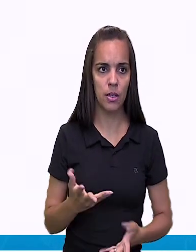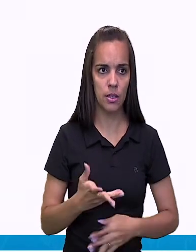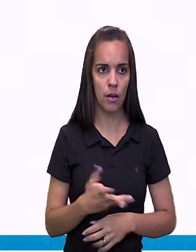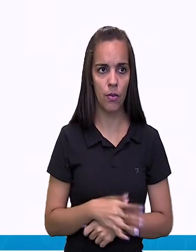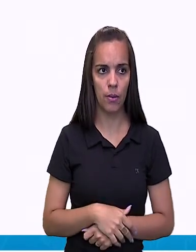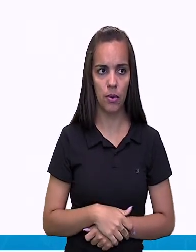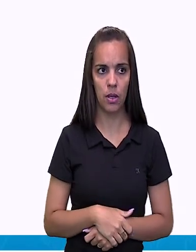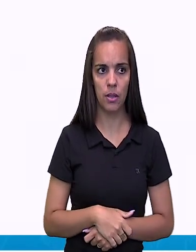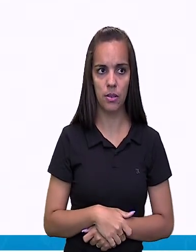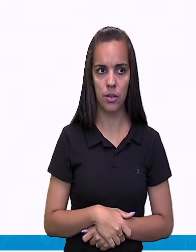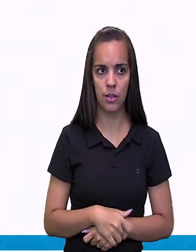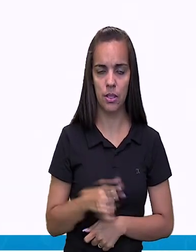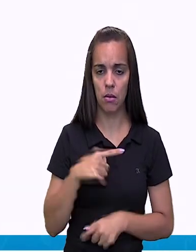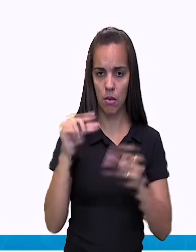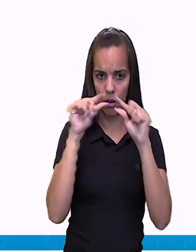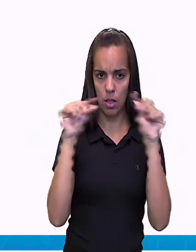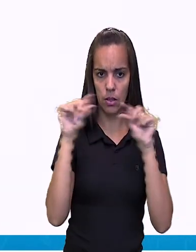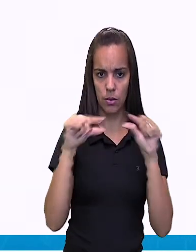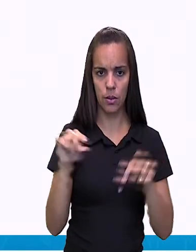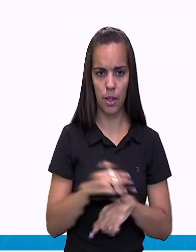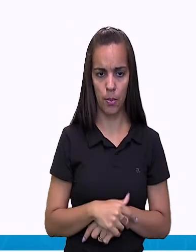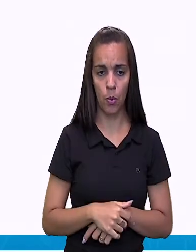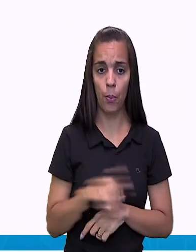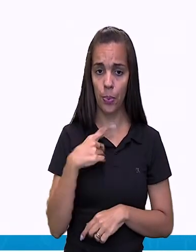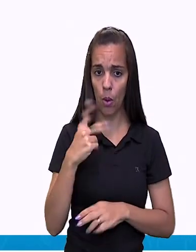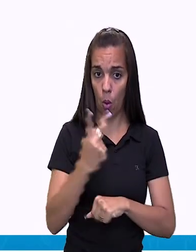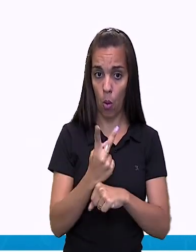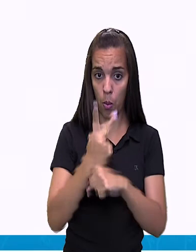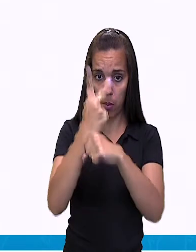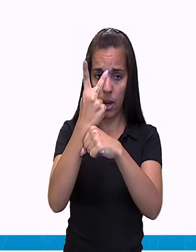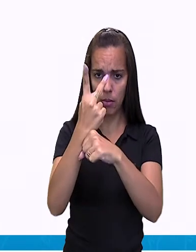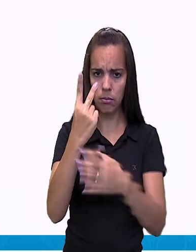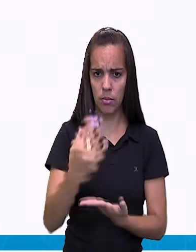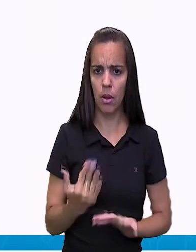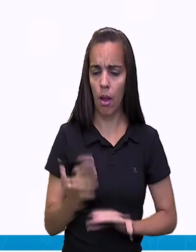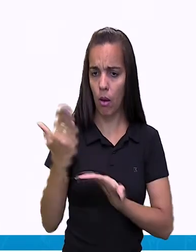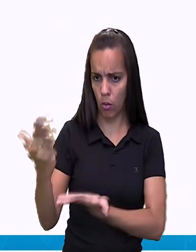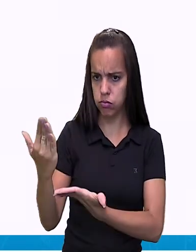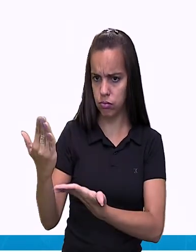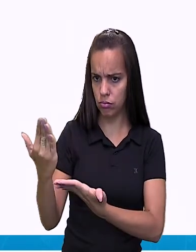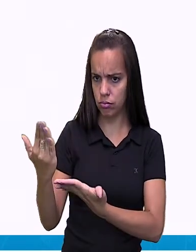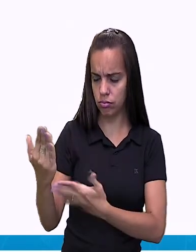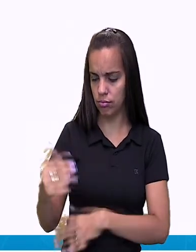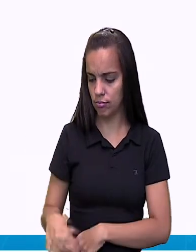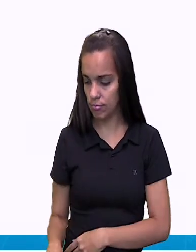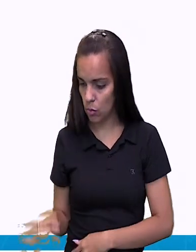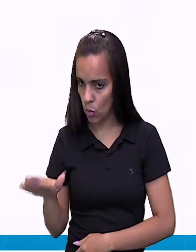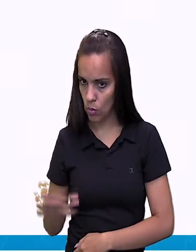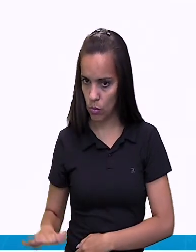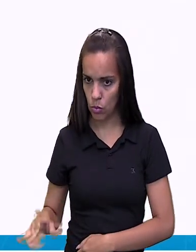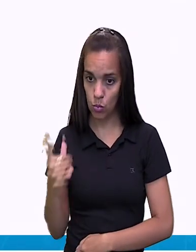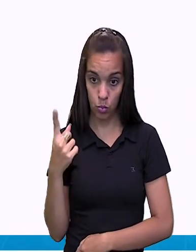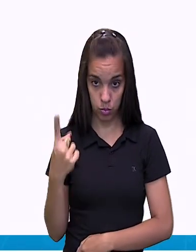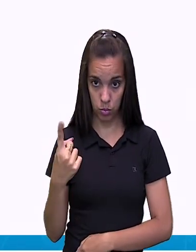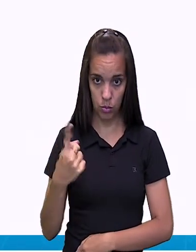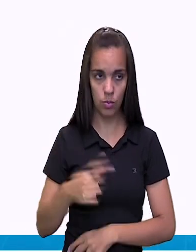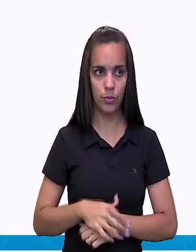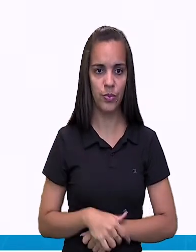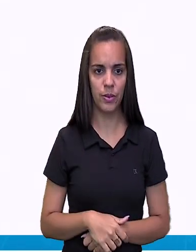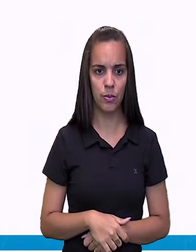vamos observar as orações. O prêmio foi entregue a um garoto.